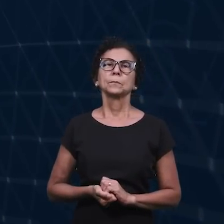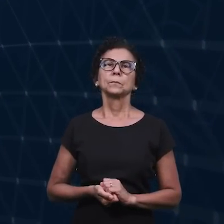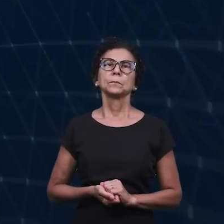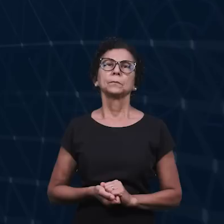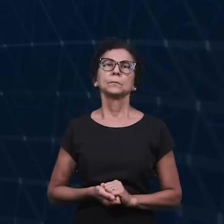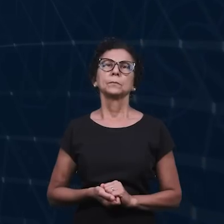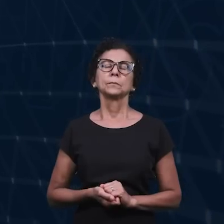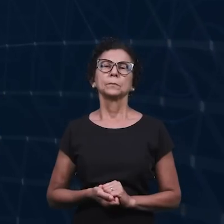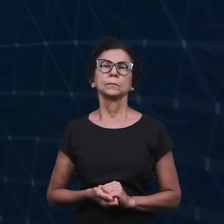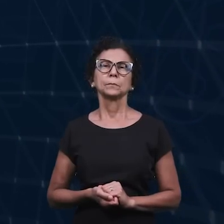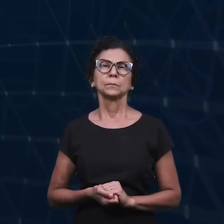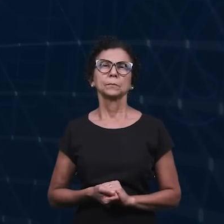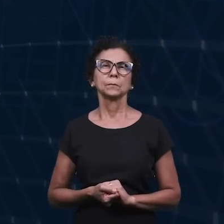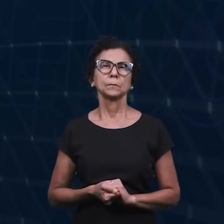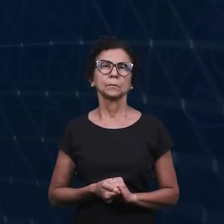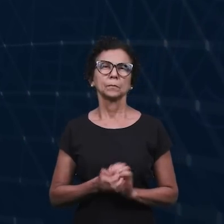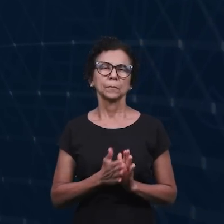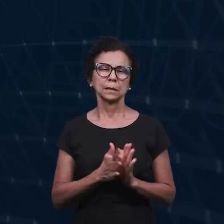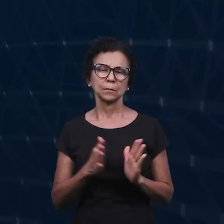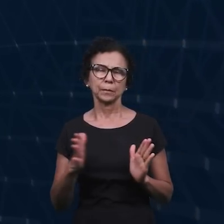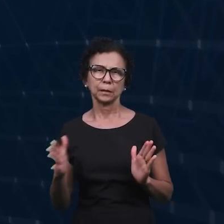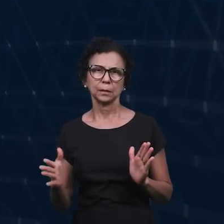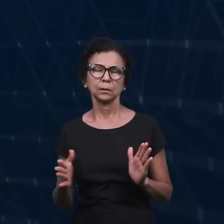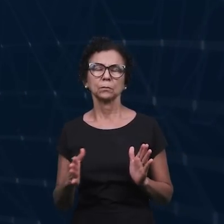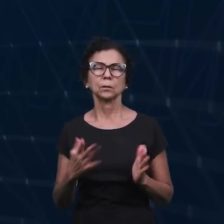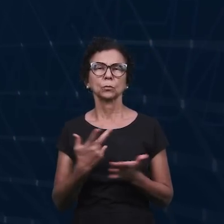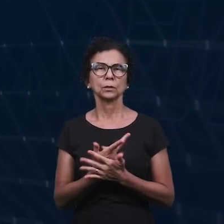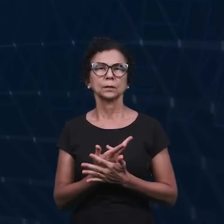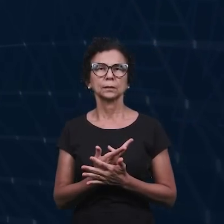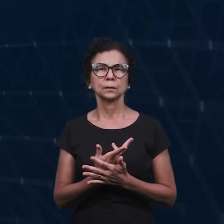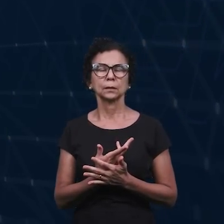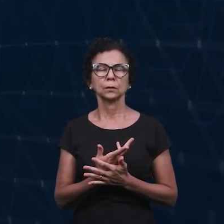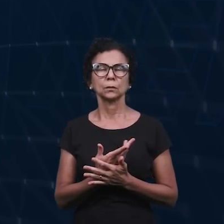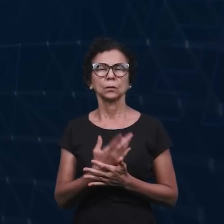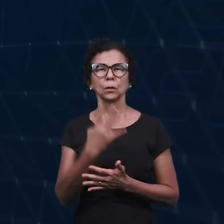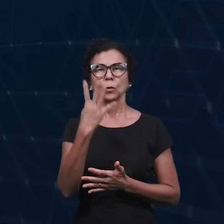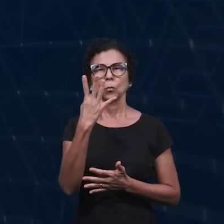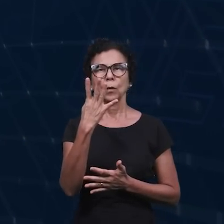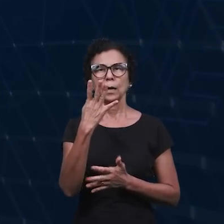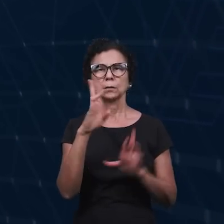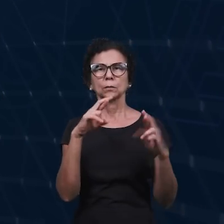Estivemos ao longo desses dias 4 encontros